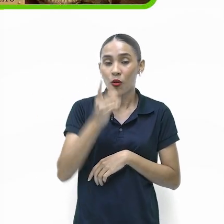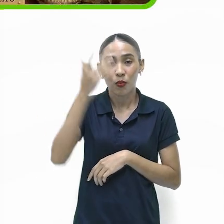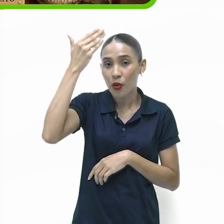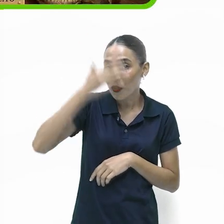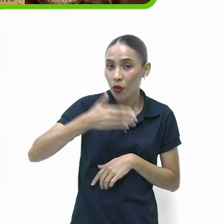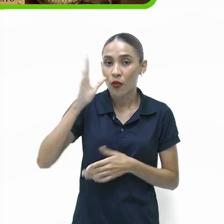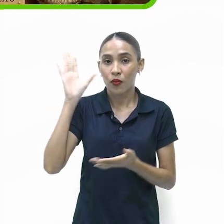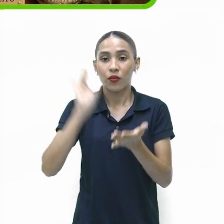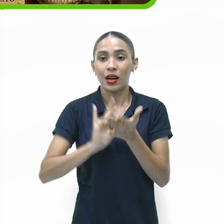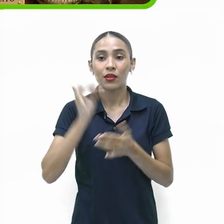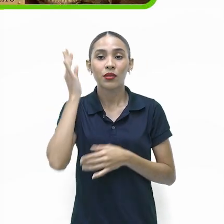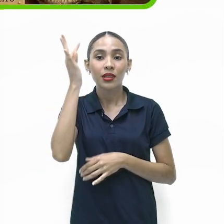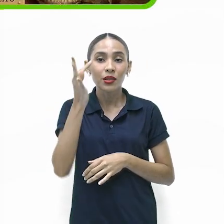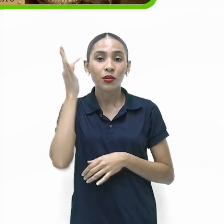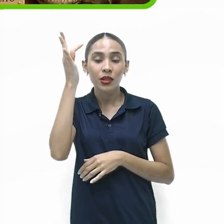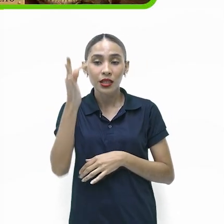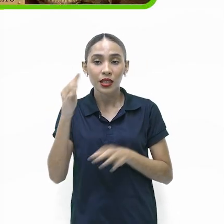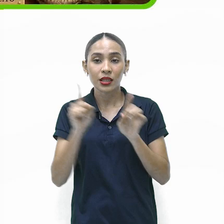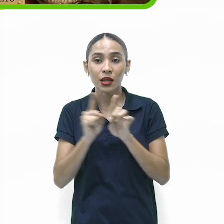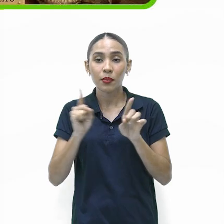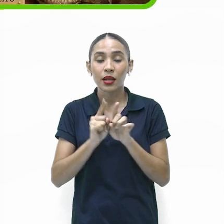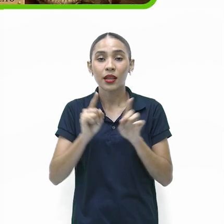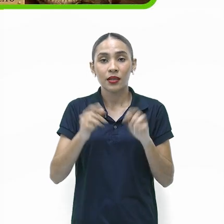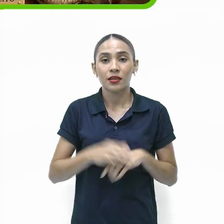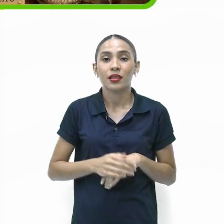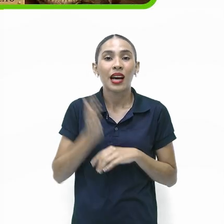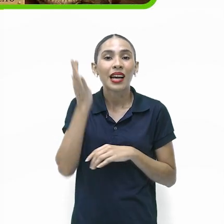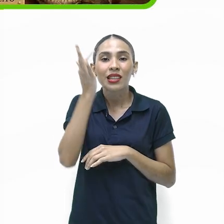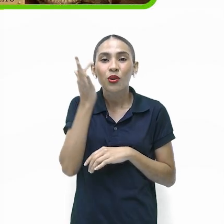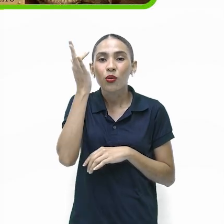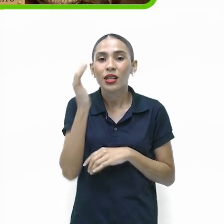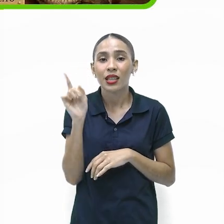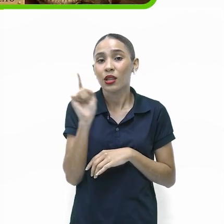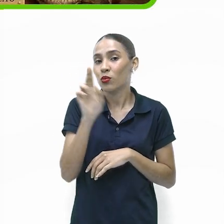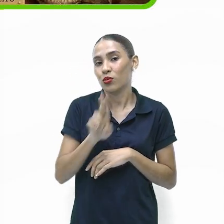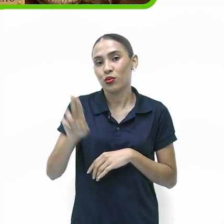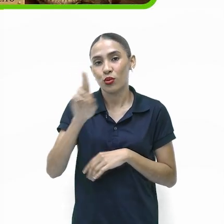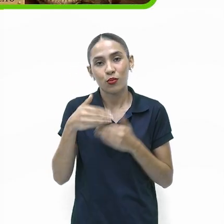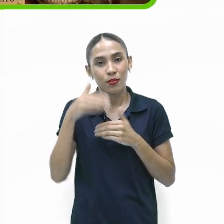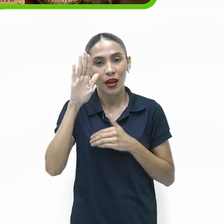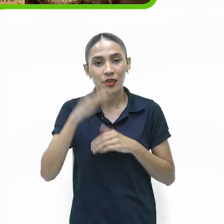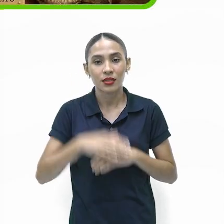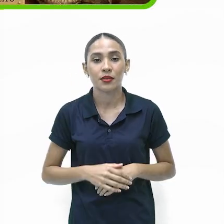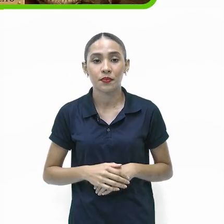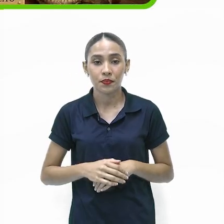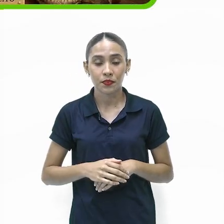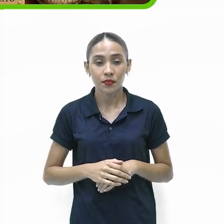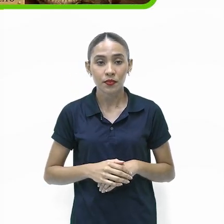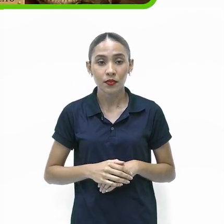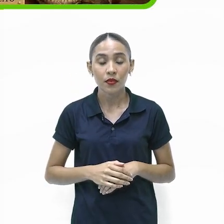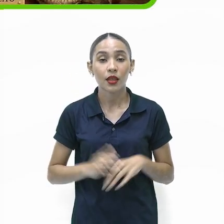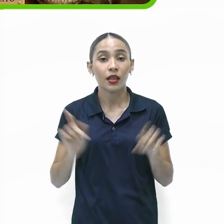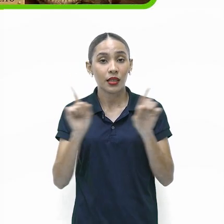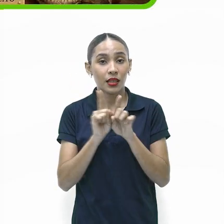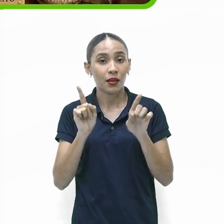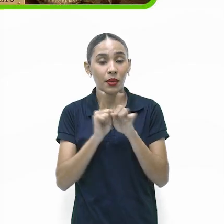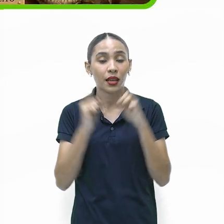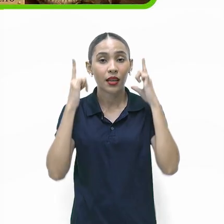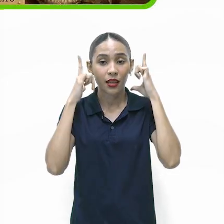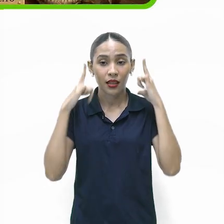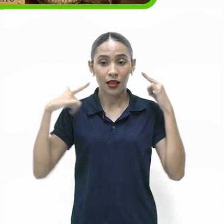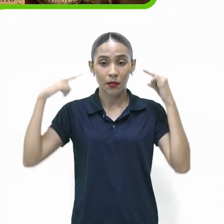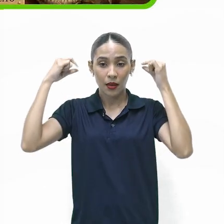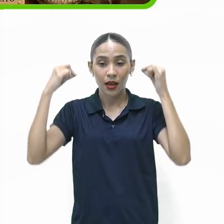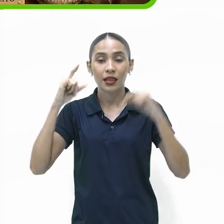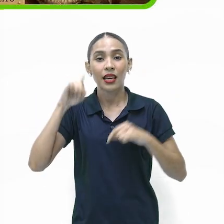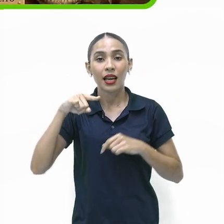não comprovou essa teoria e essa lei ela ficou em desuso. Gente, Lamarck, como